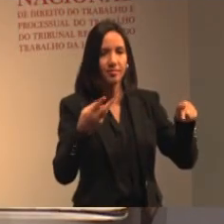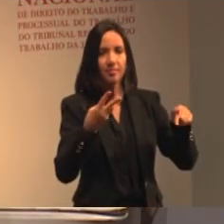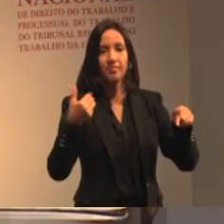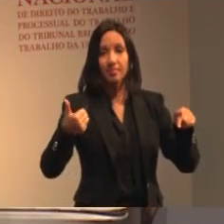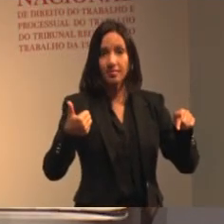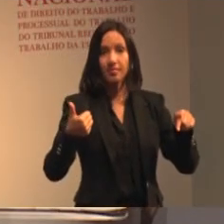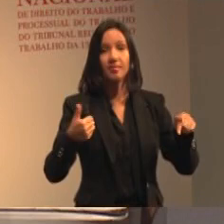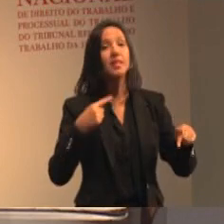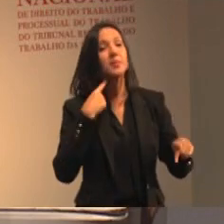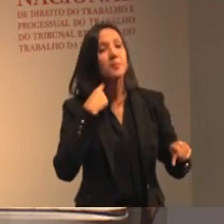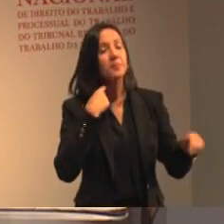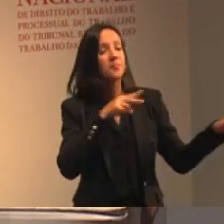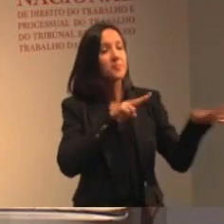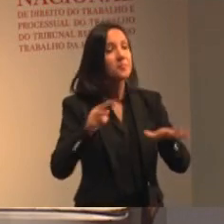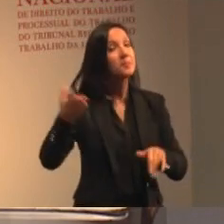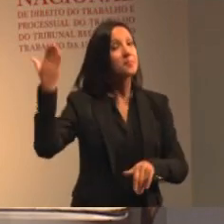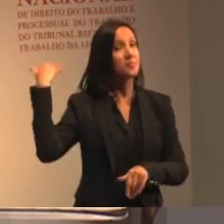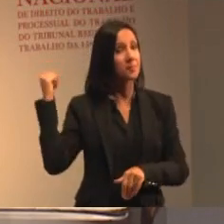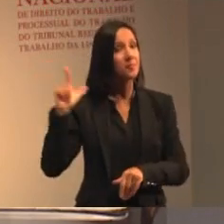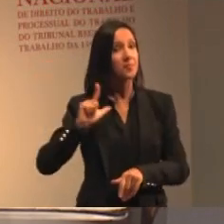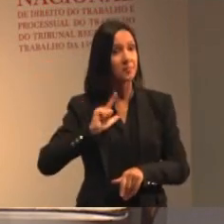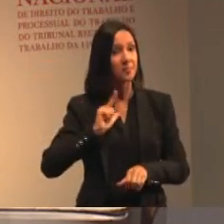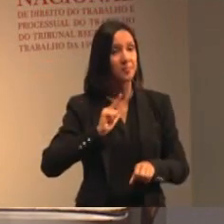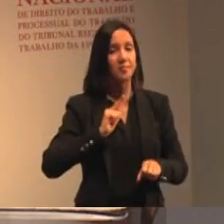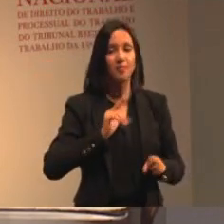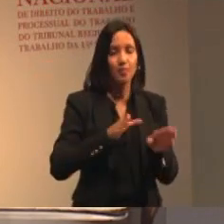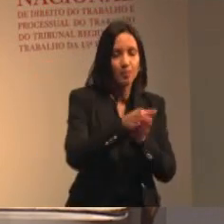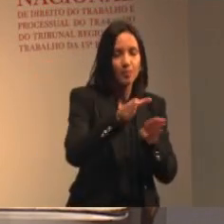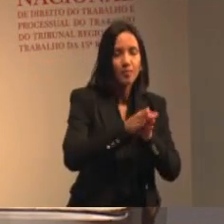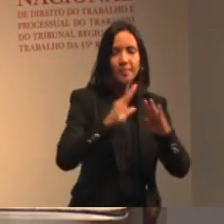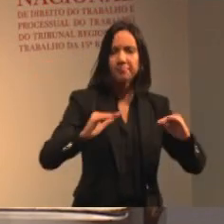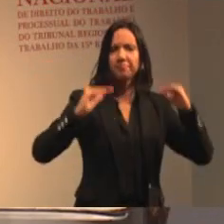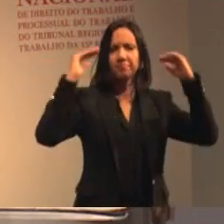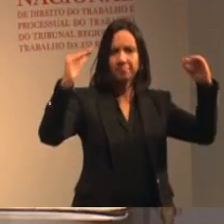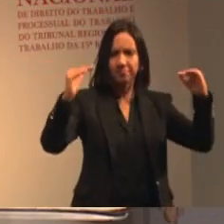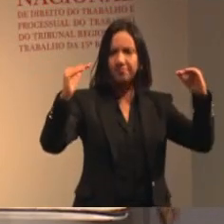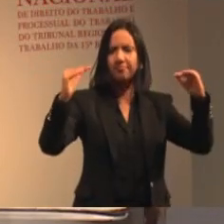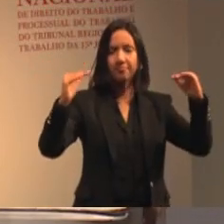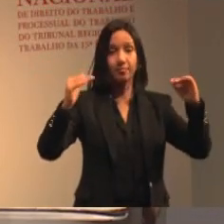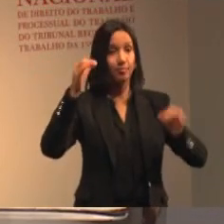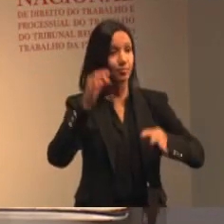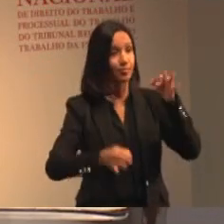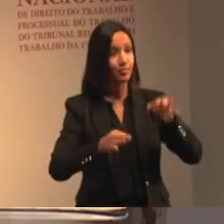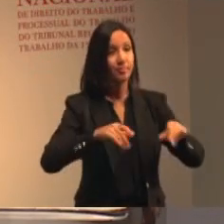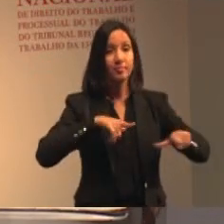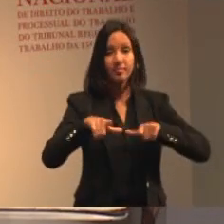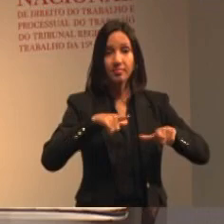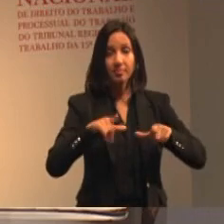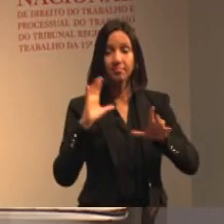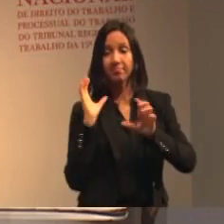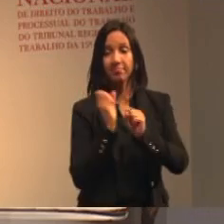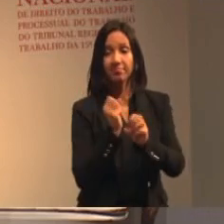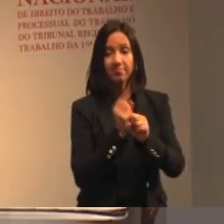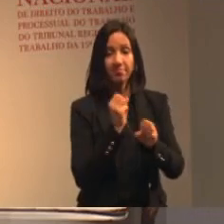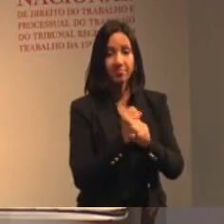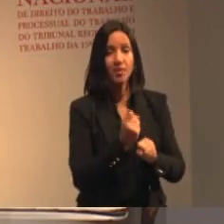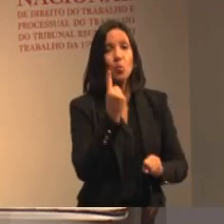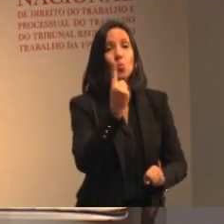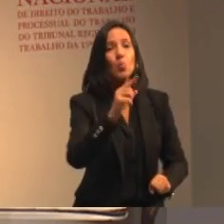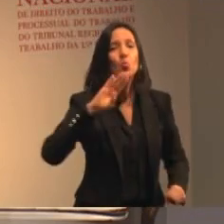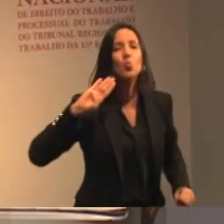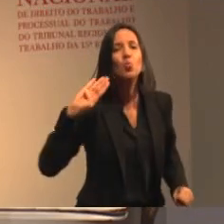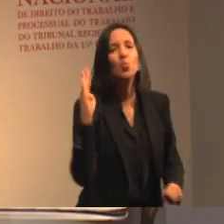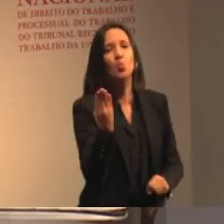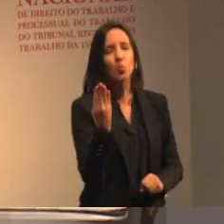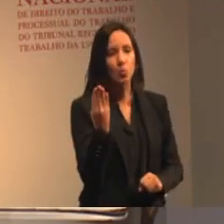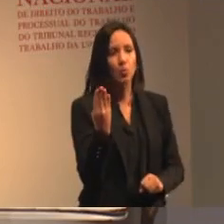de maio, semana passada, o Conselho Superior da Justiça do Trabalho contabilizou